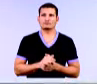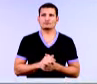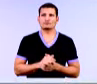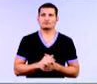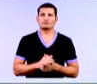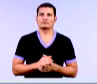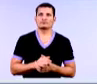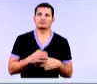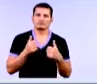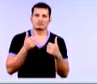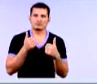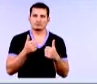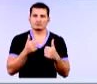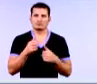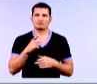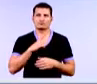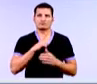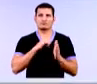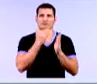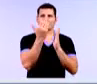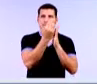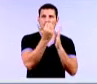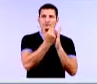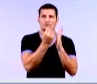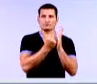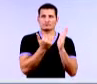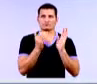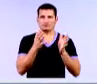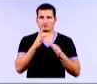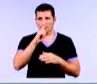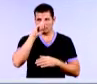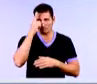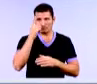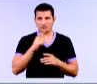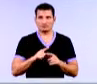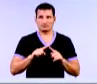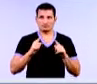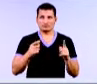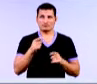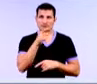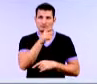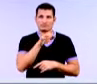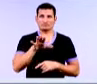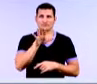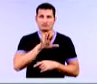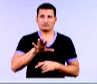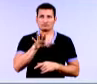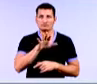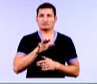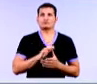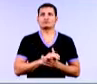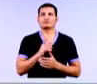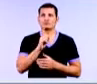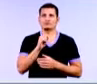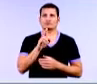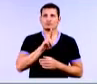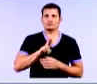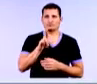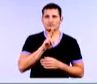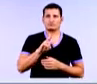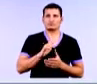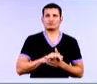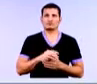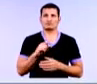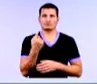Beleza, olha aqui, ele está até com o programa já criado, mas nós não vamos trabalhar nesse cara aqui. Para a gente poder ter